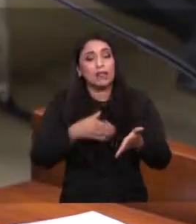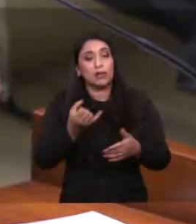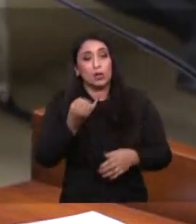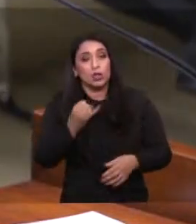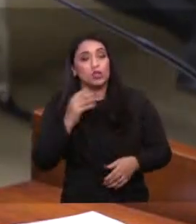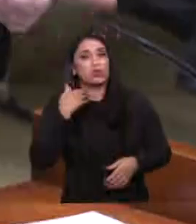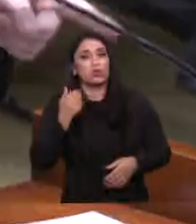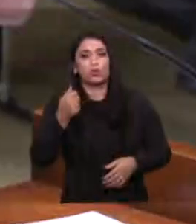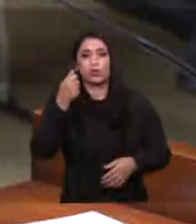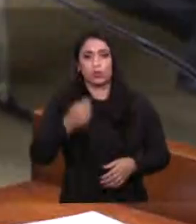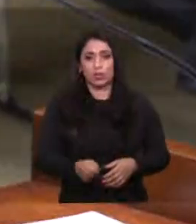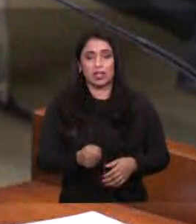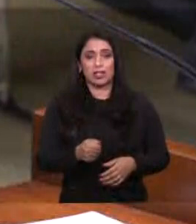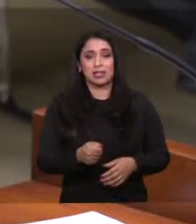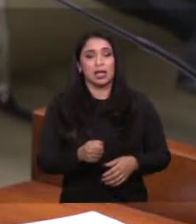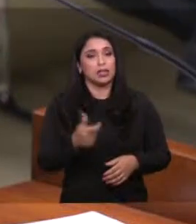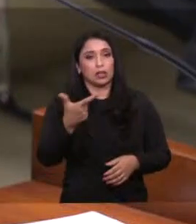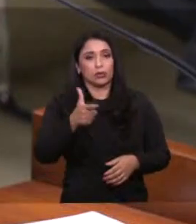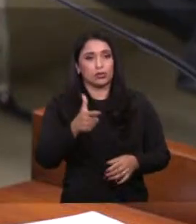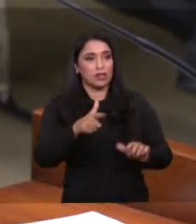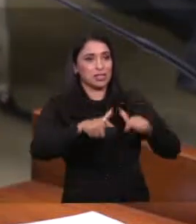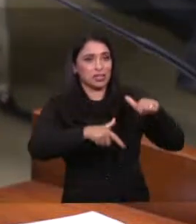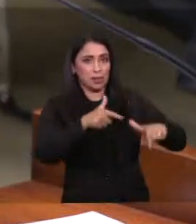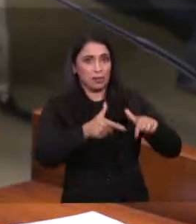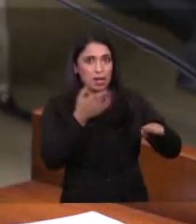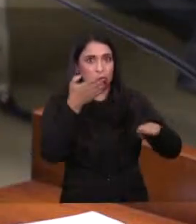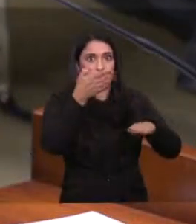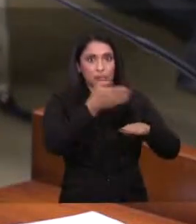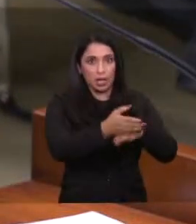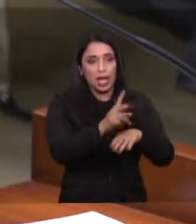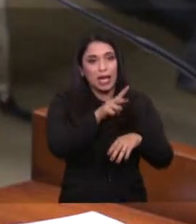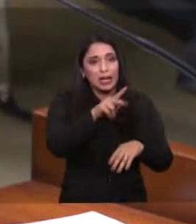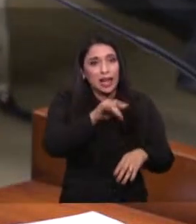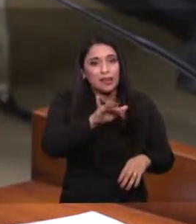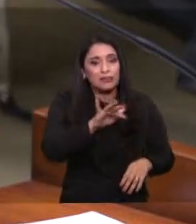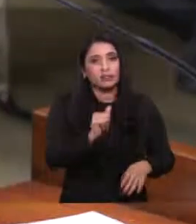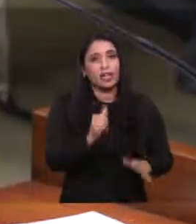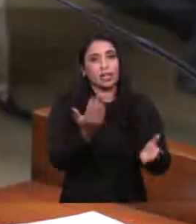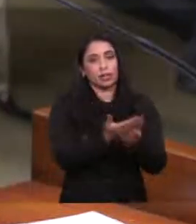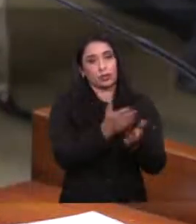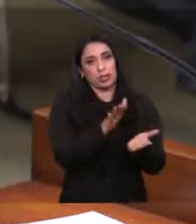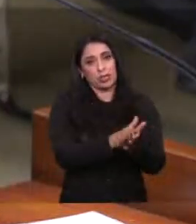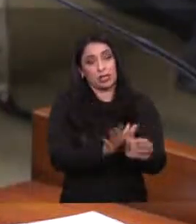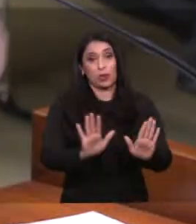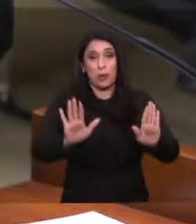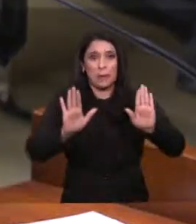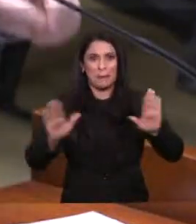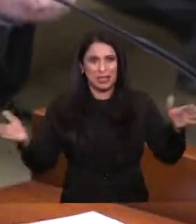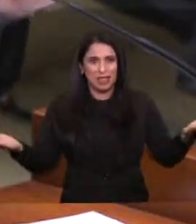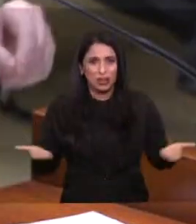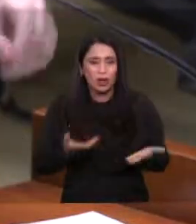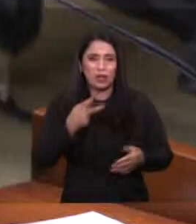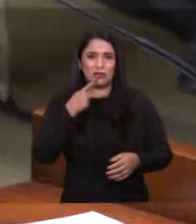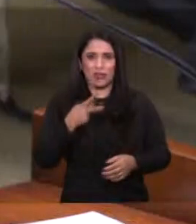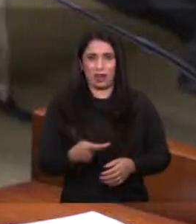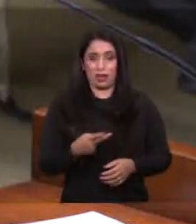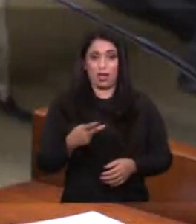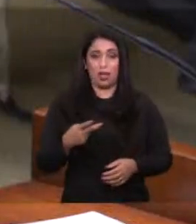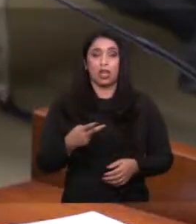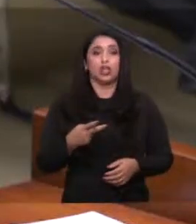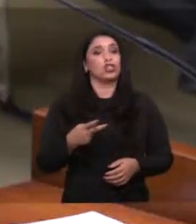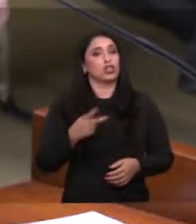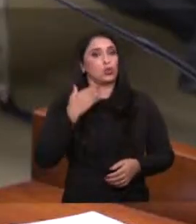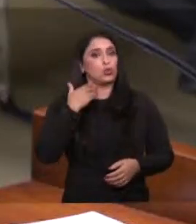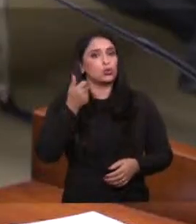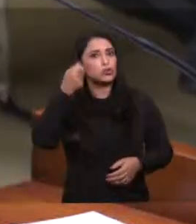se afastado da vara processante. Pois bem, eminentes ministros, dizer agora que juiz que atua na fase